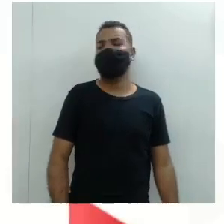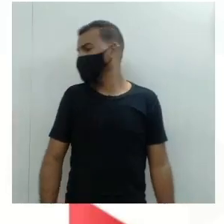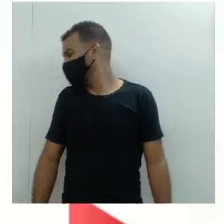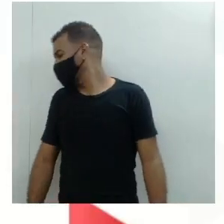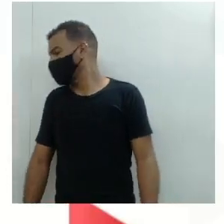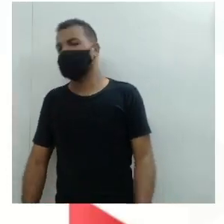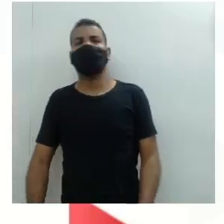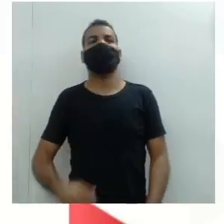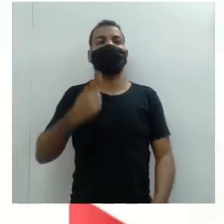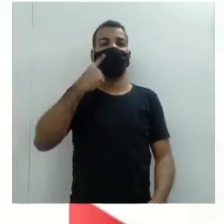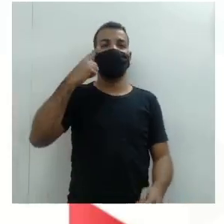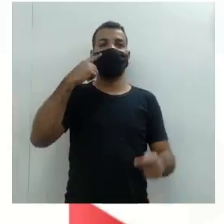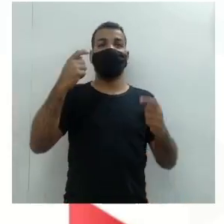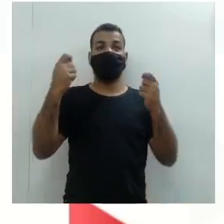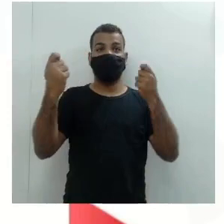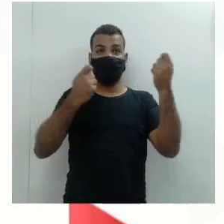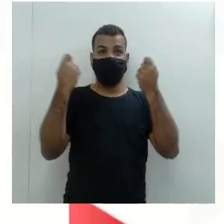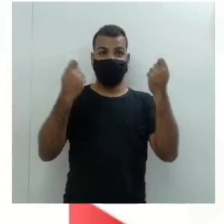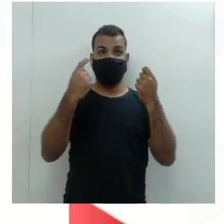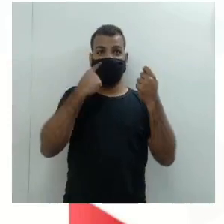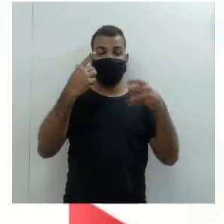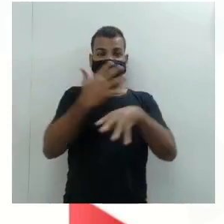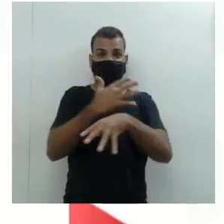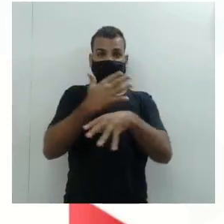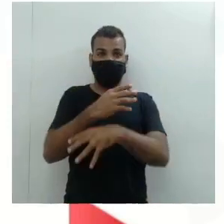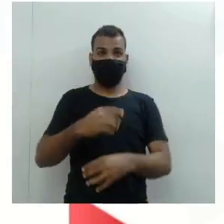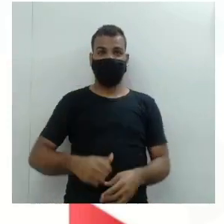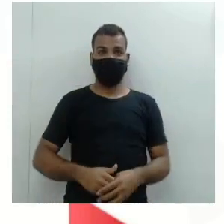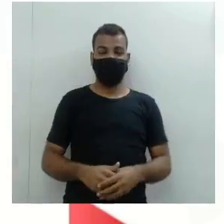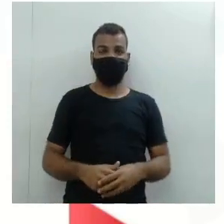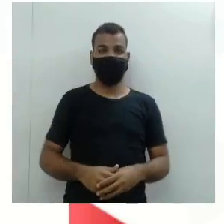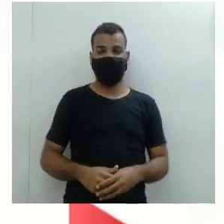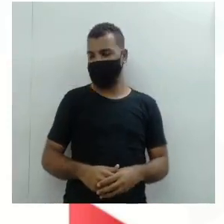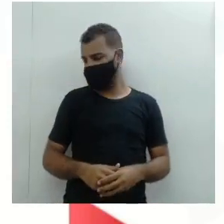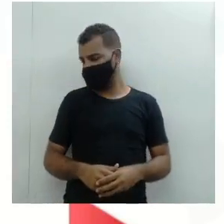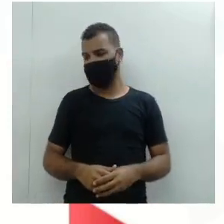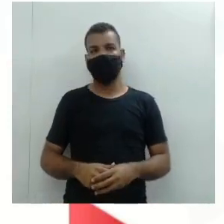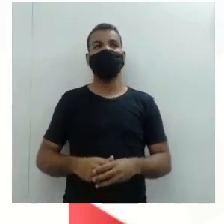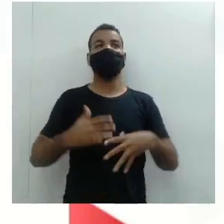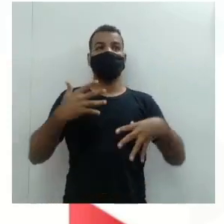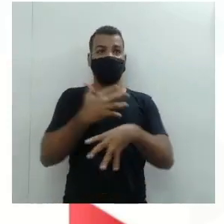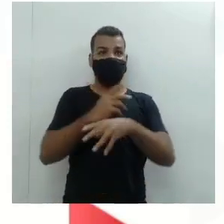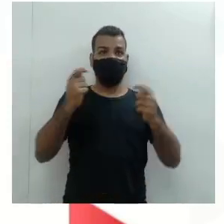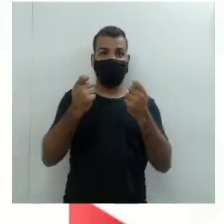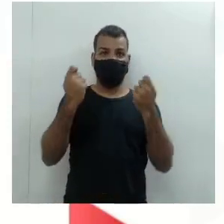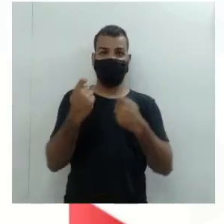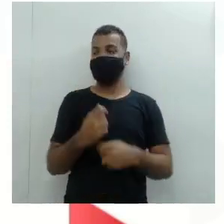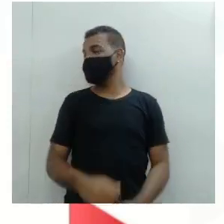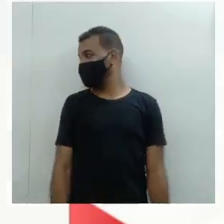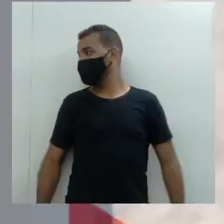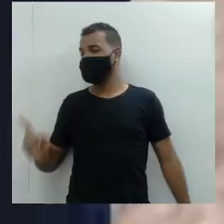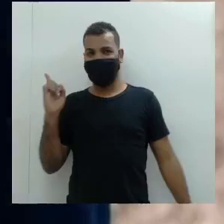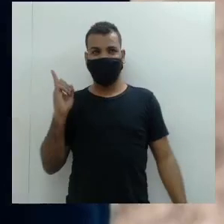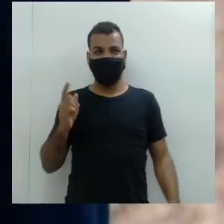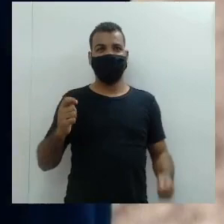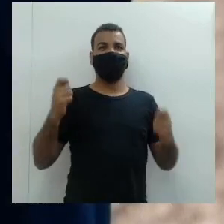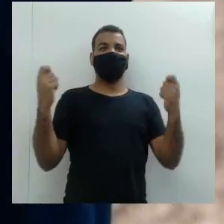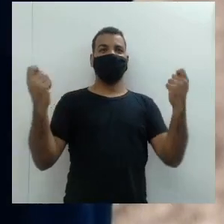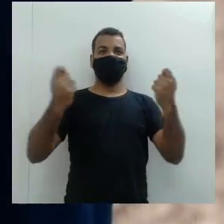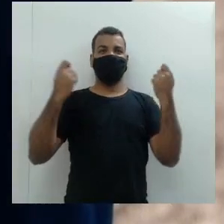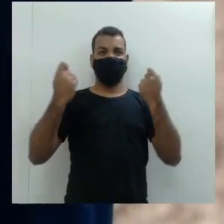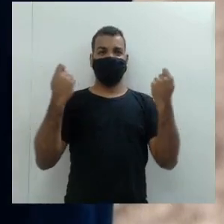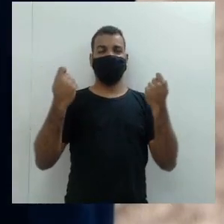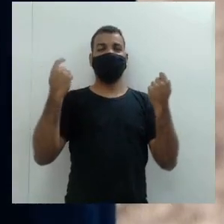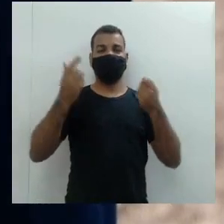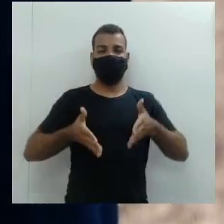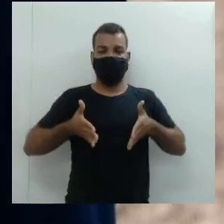de Caruaru. Isso, Caruaru, como nós dissemos, foi o berço, né, de Álvaro Lins, né? Ele nasceu